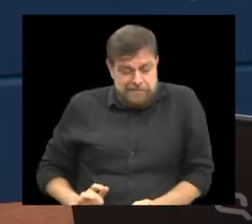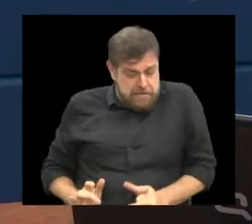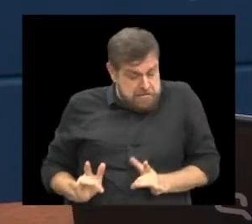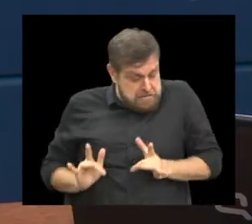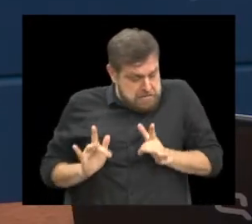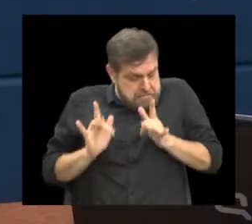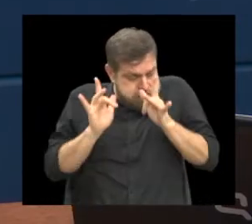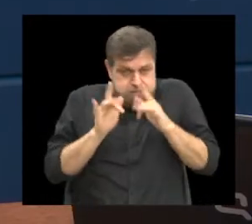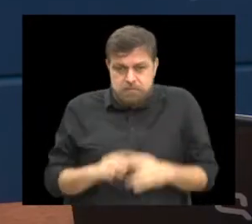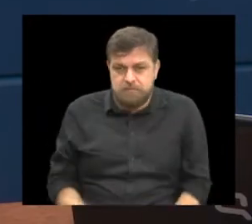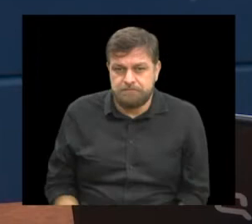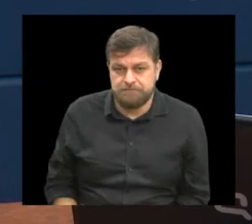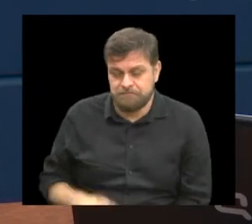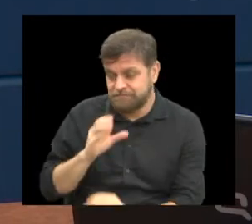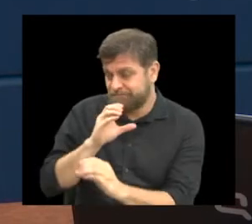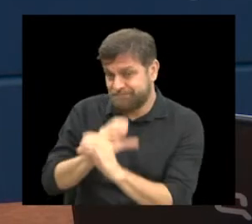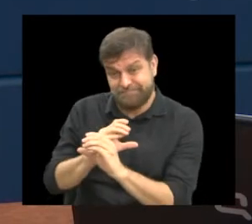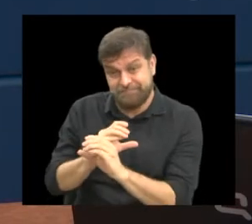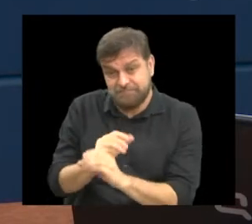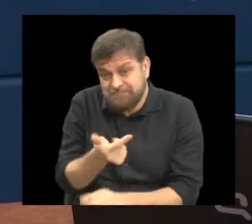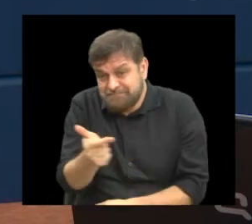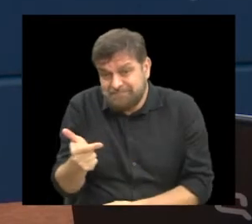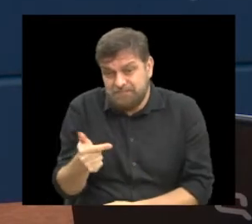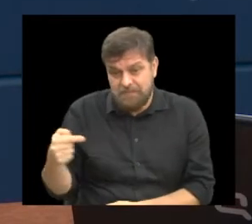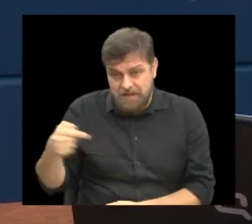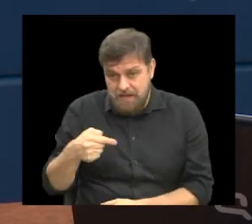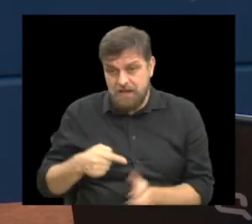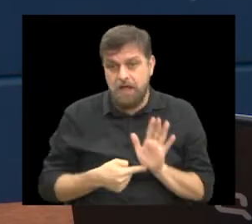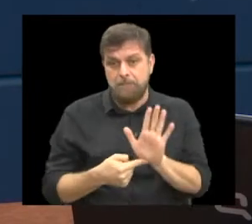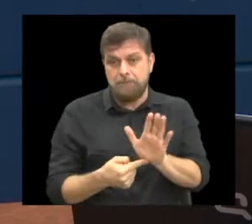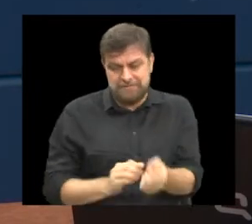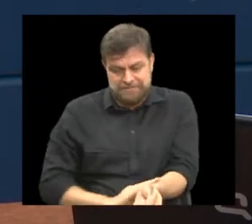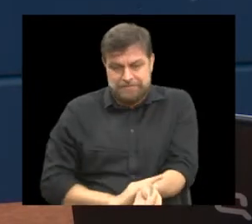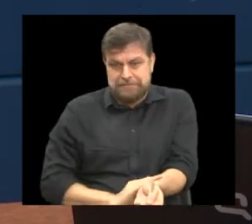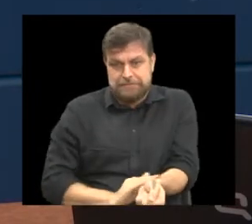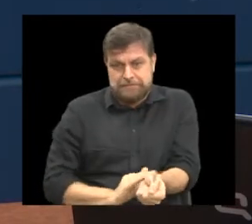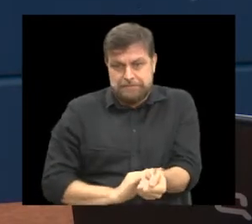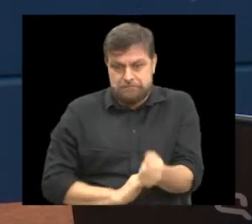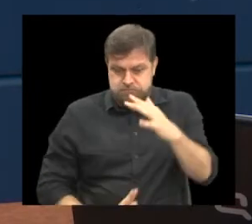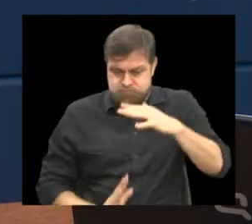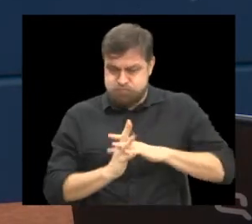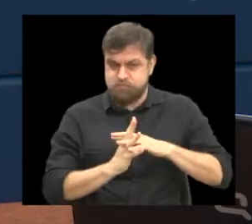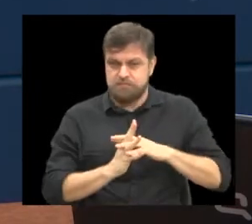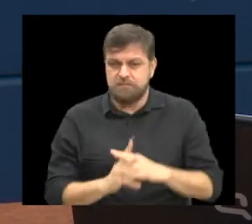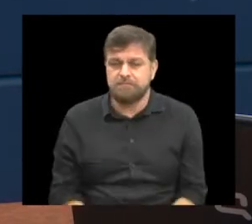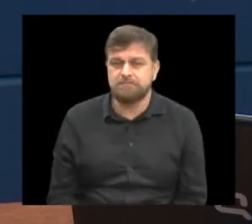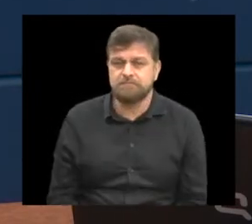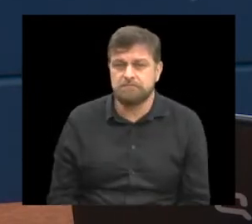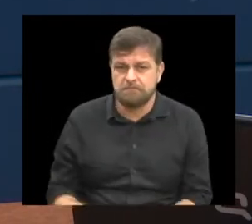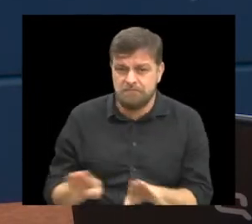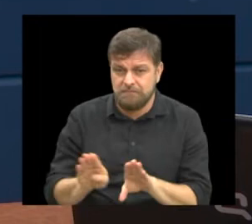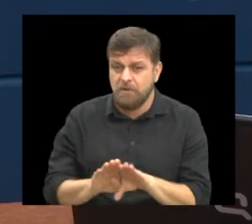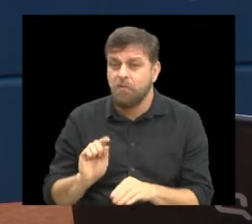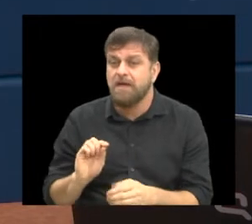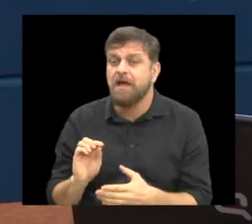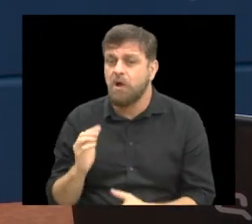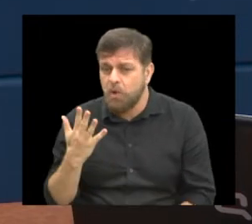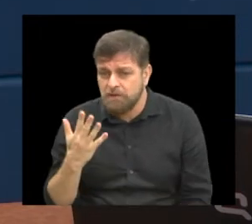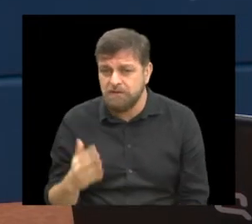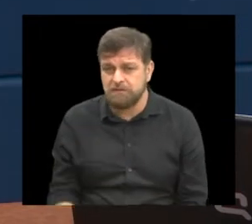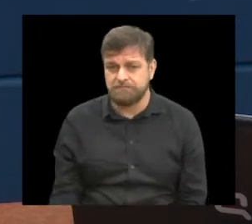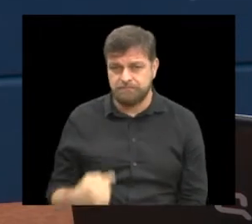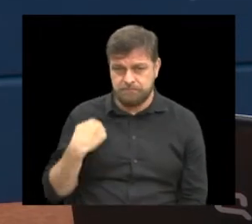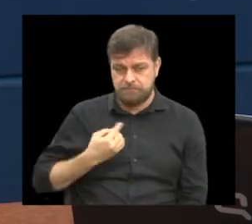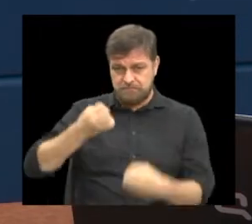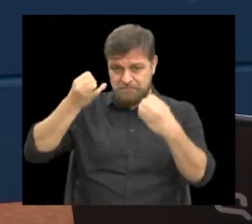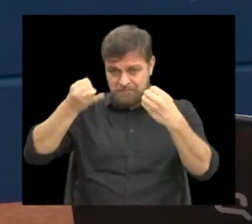receptiva a essa comunicação. E aí ele pode apresentar essa agressividade. Outra coisa também que pode gerar, a gente fala